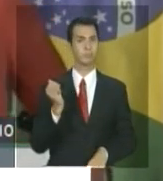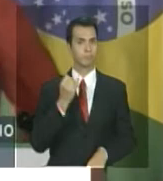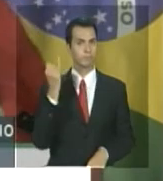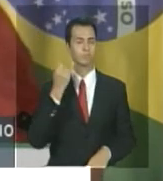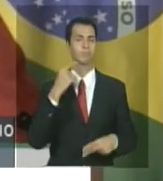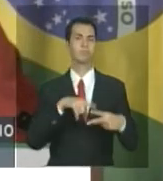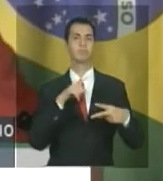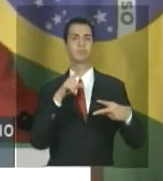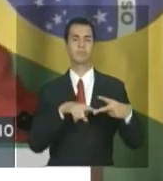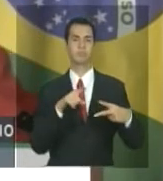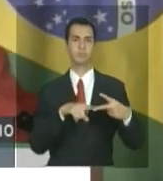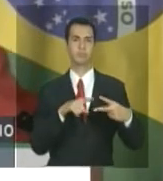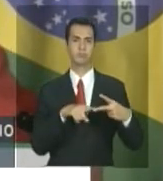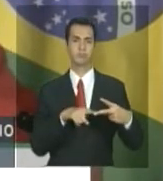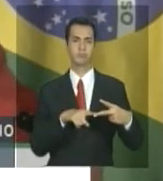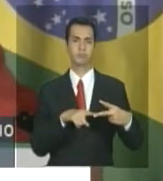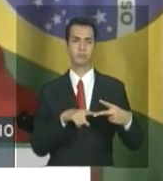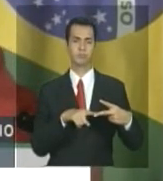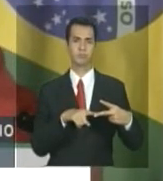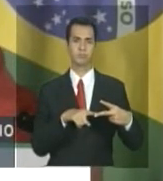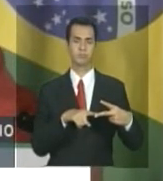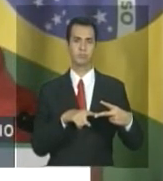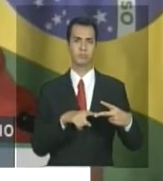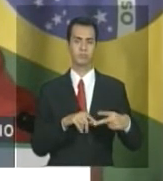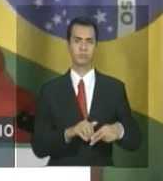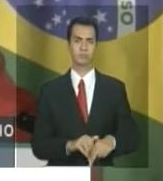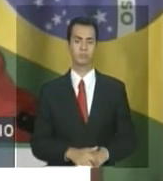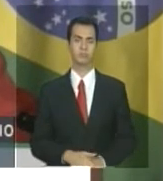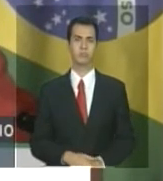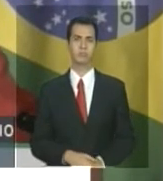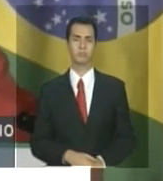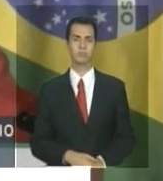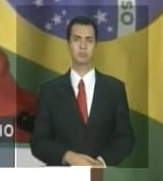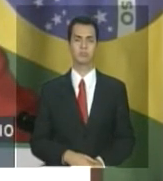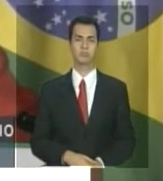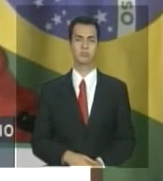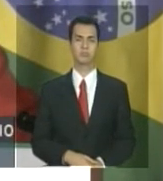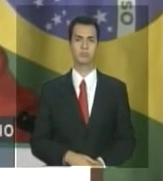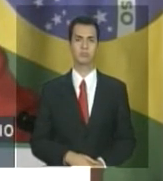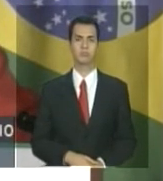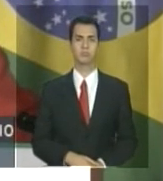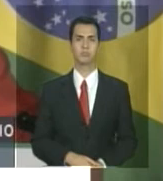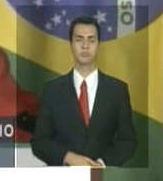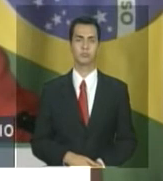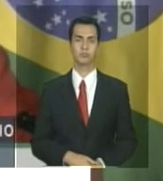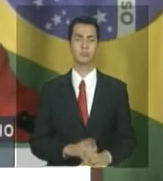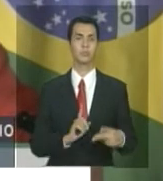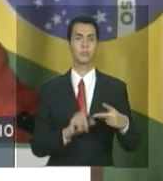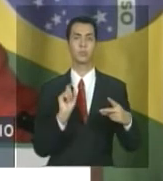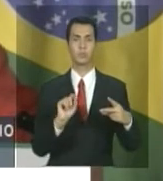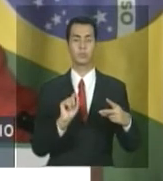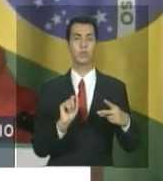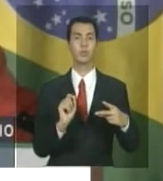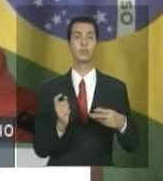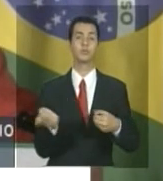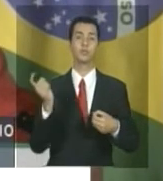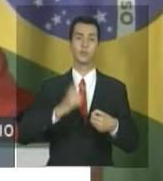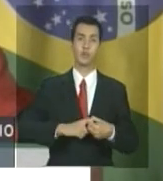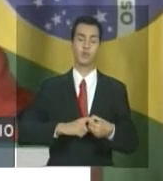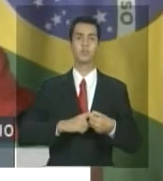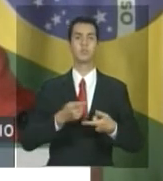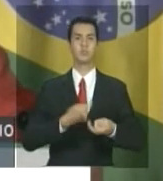Um segundo fator é também o fato de que não haverá retomada do crescimento